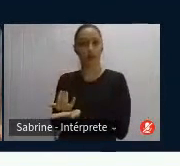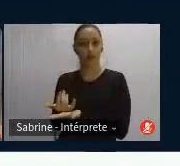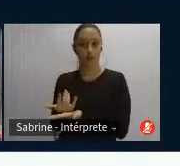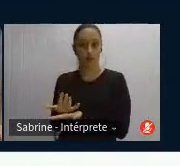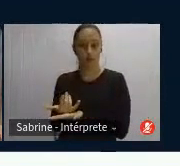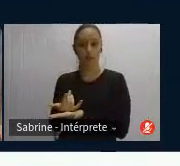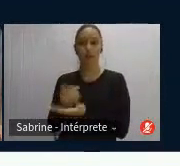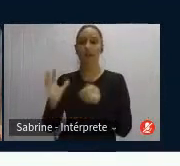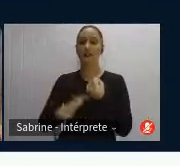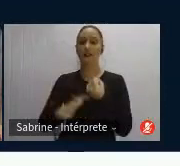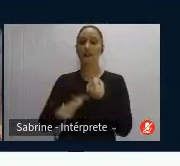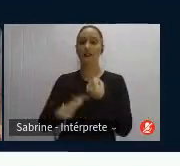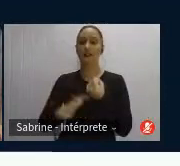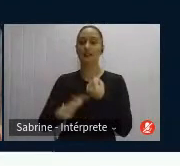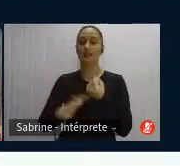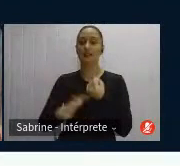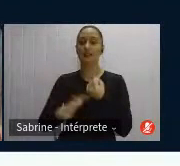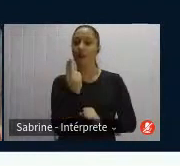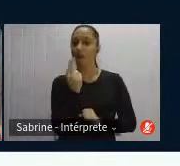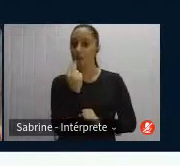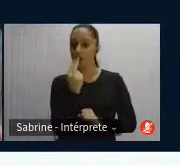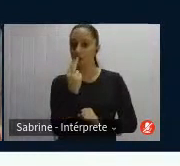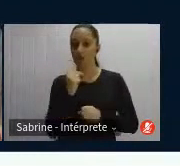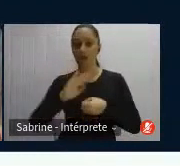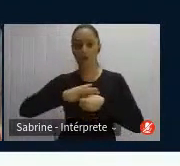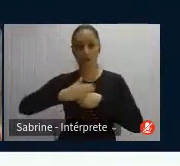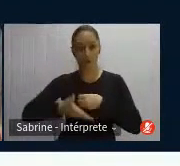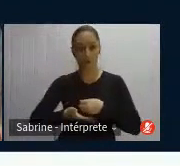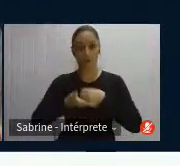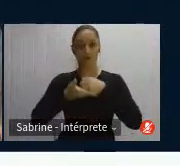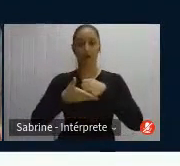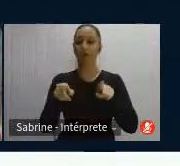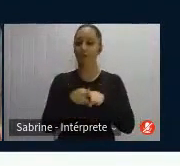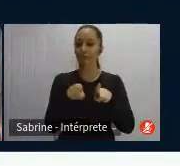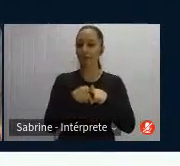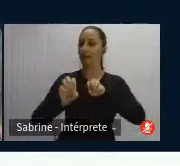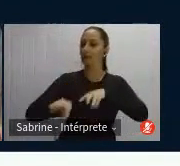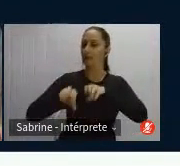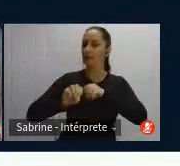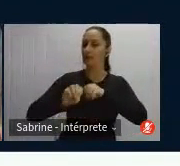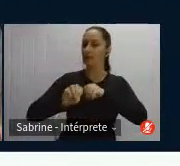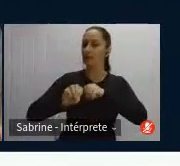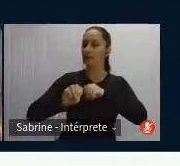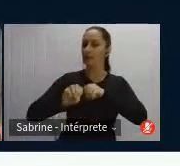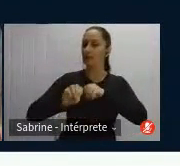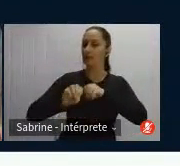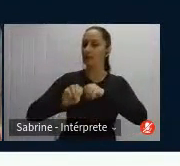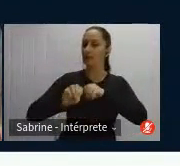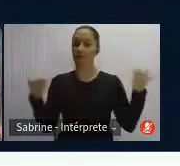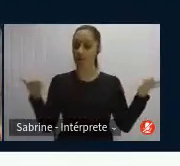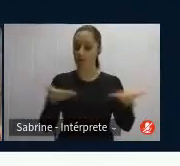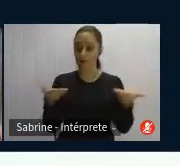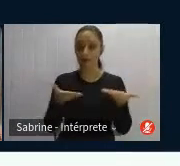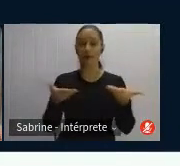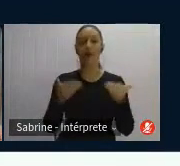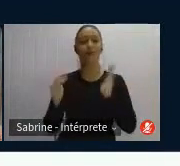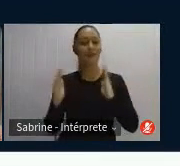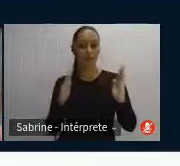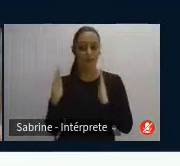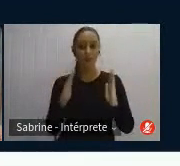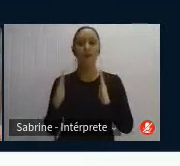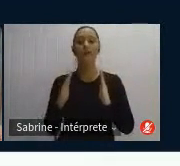segurança alimentar e nutricional sustentável e educação ambiental, neste momento da pandemia, é muito oportuno,